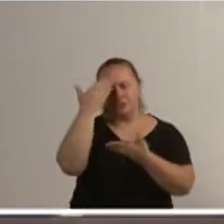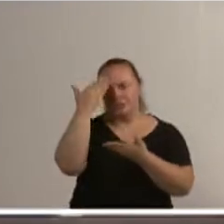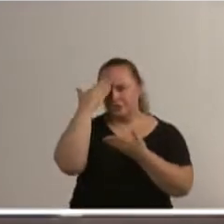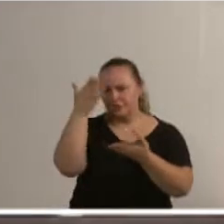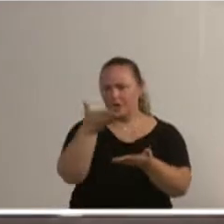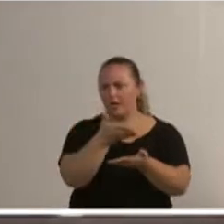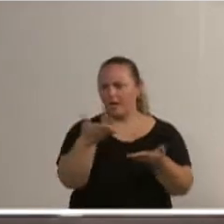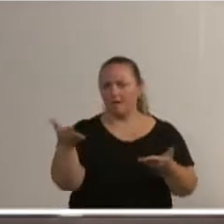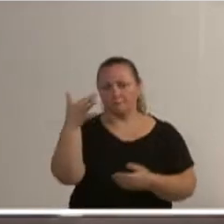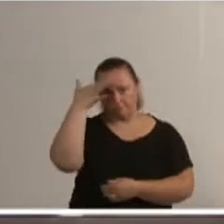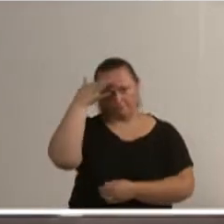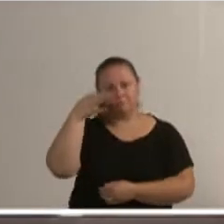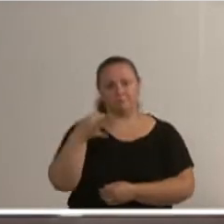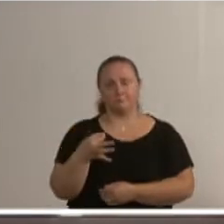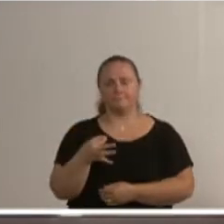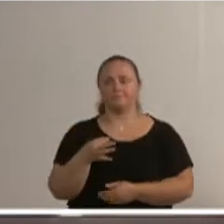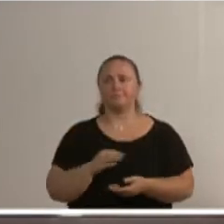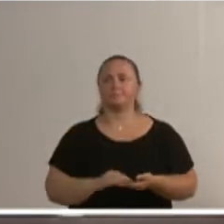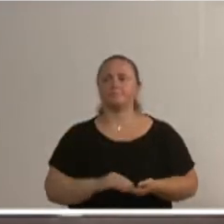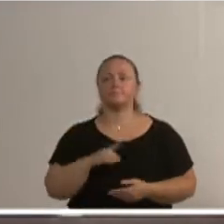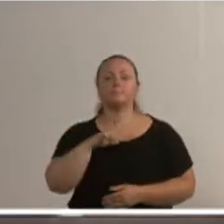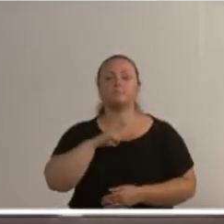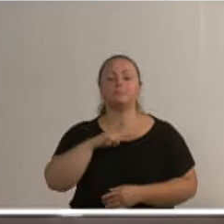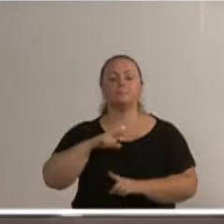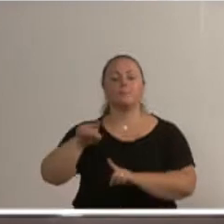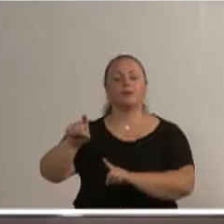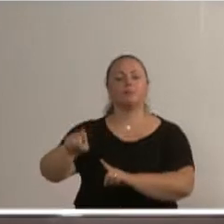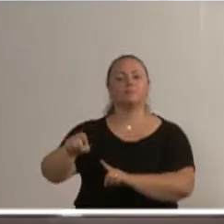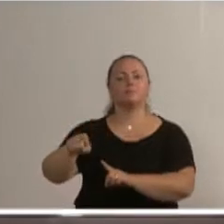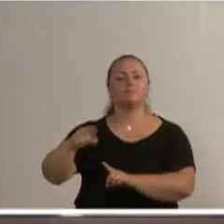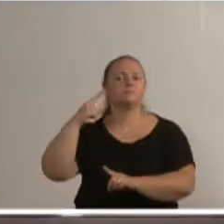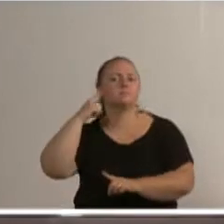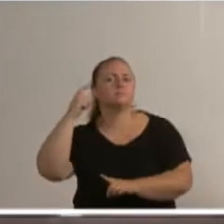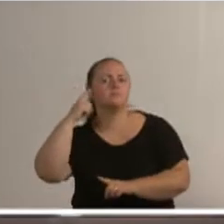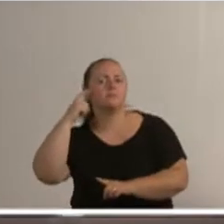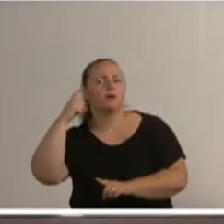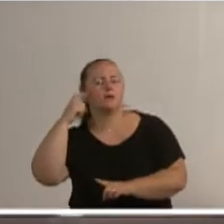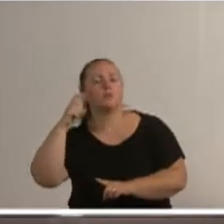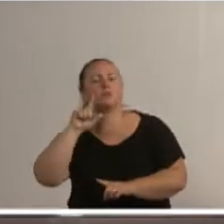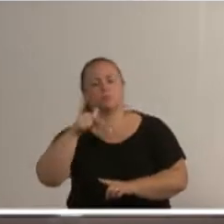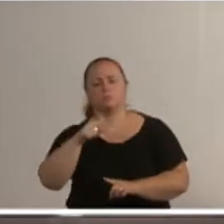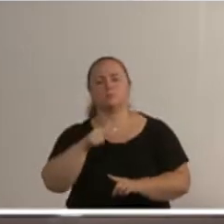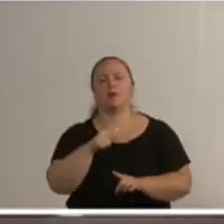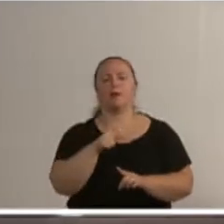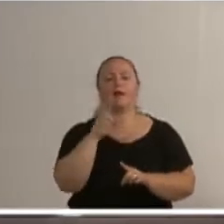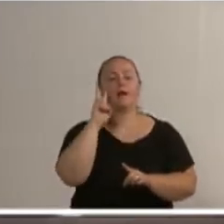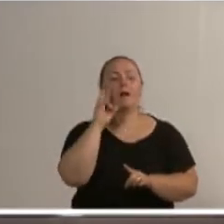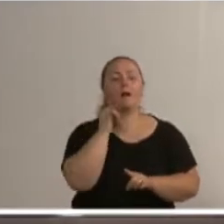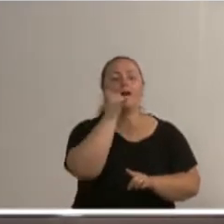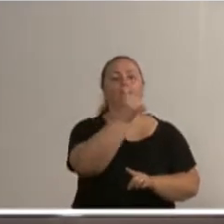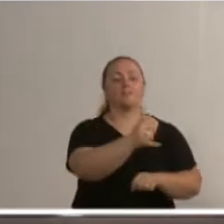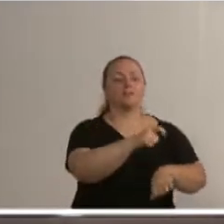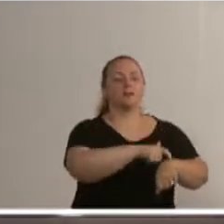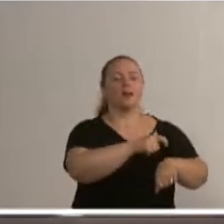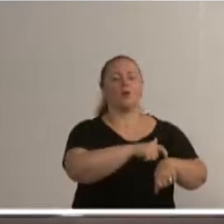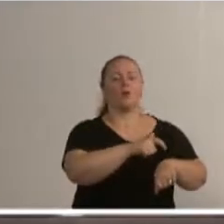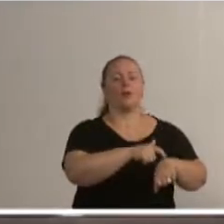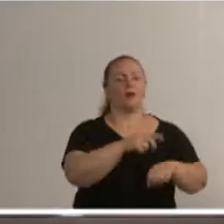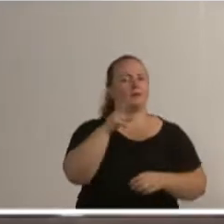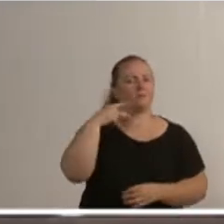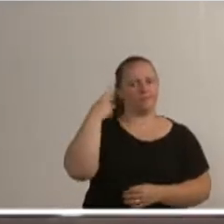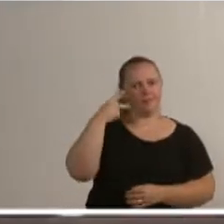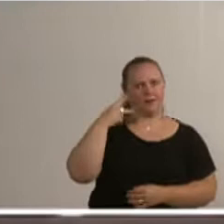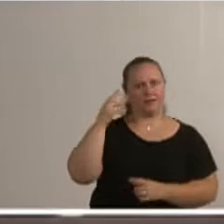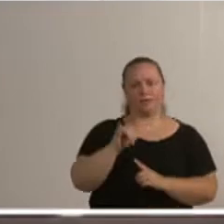posse uma sineta, tanto para os vereadores inscritos, como para a comunidade, como as empresas que